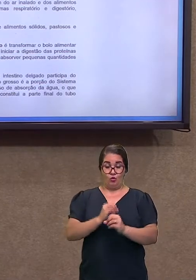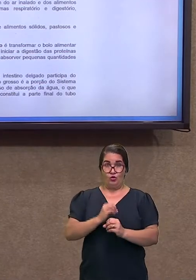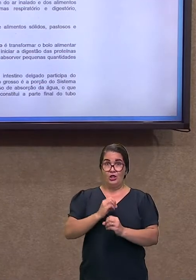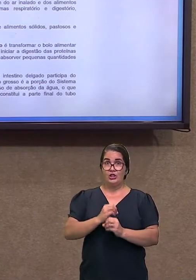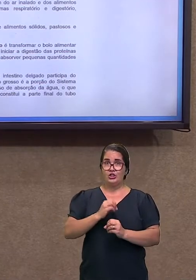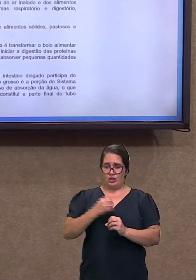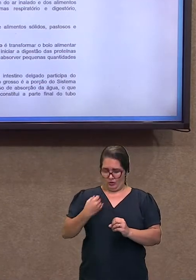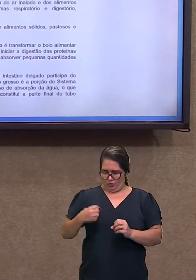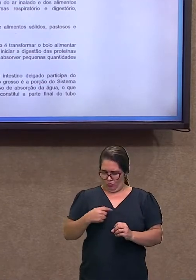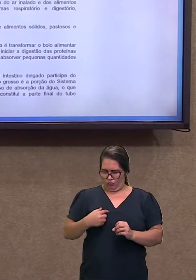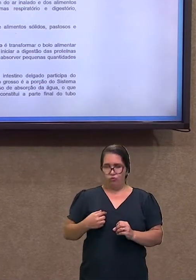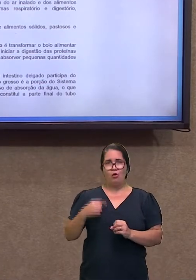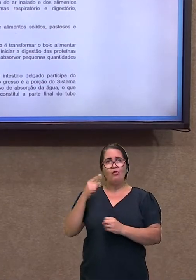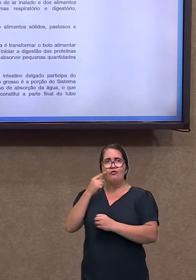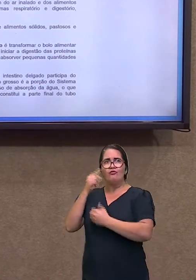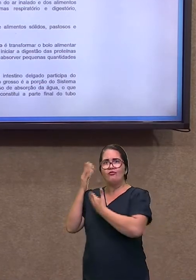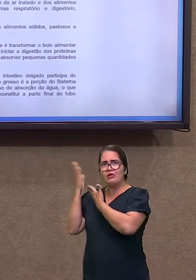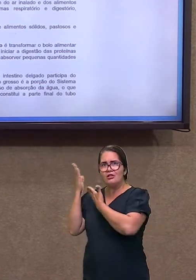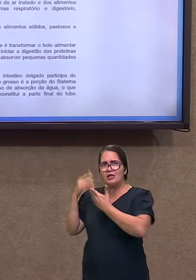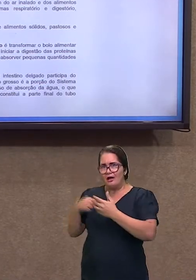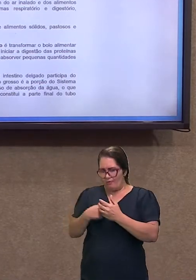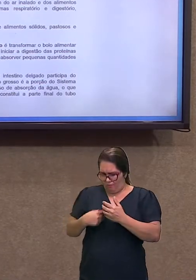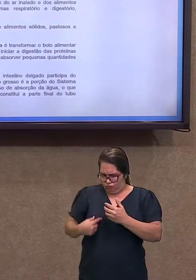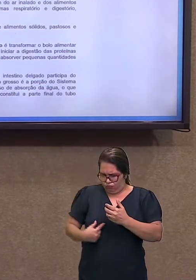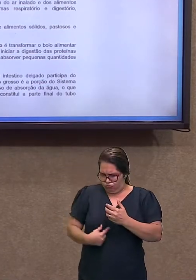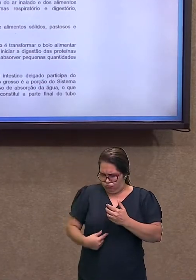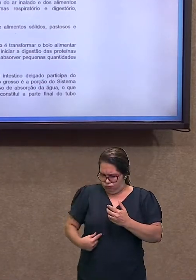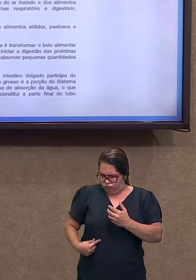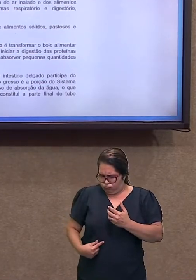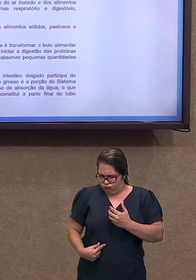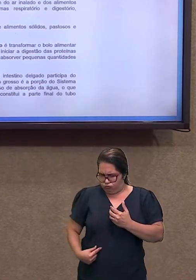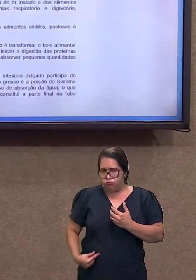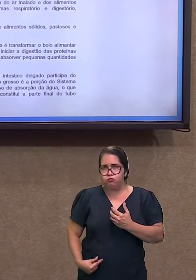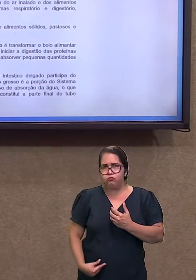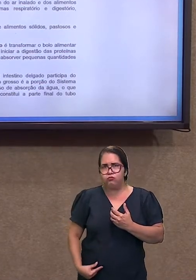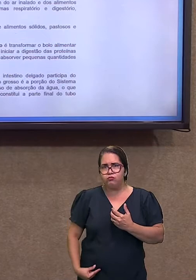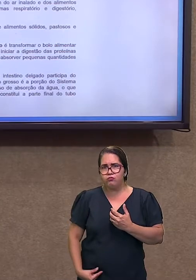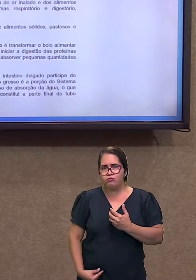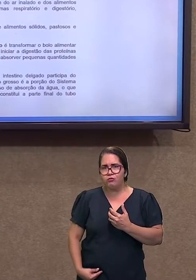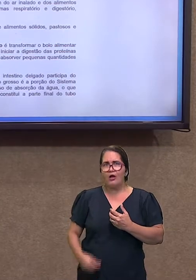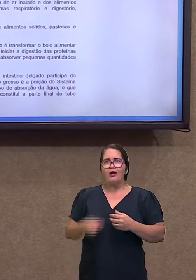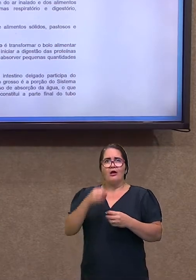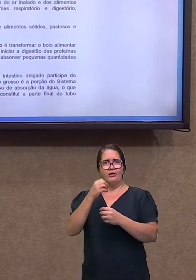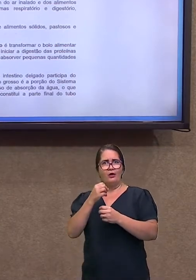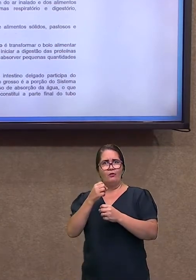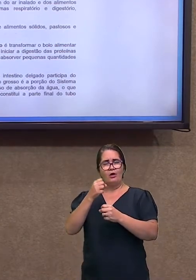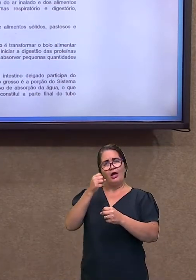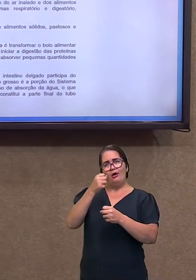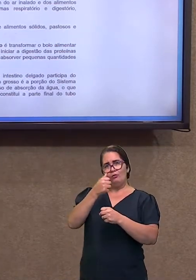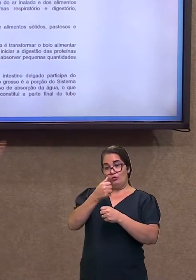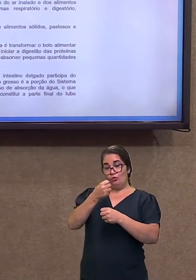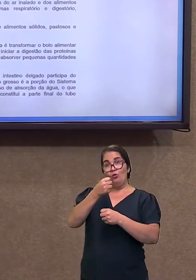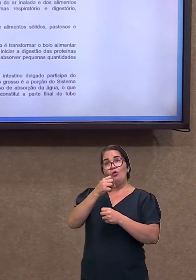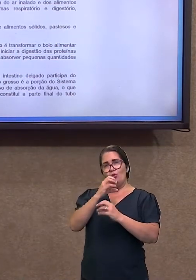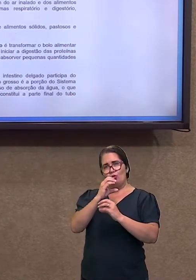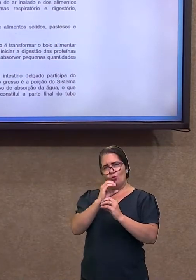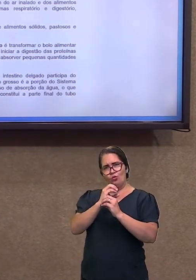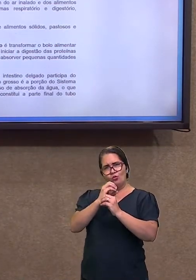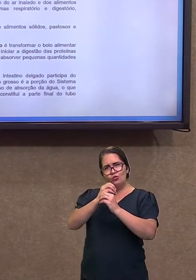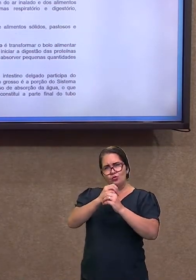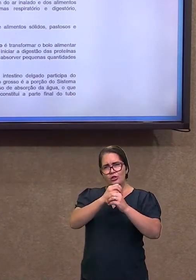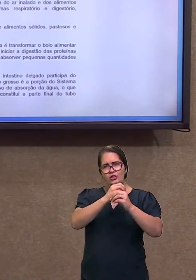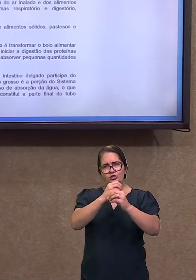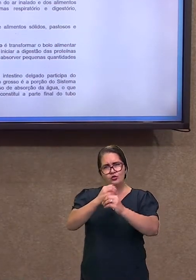intestino, as partículas bem menores, né, já foram bem quebradinhas, elas começam a